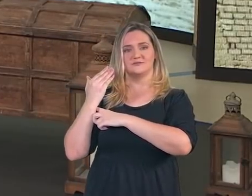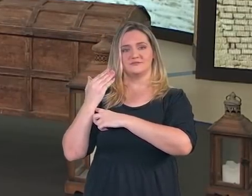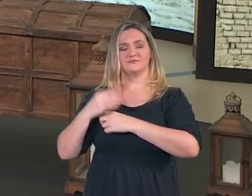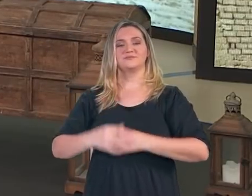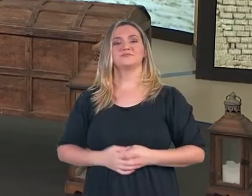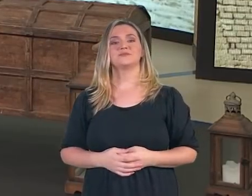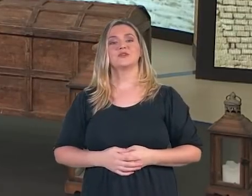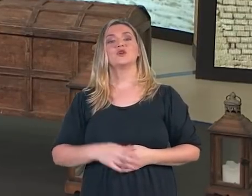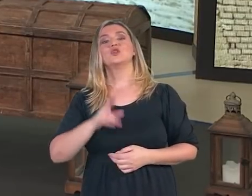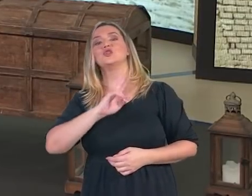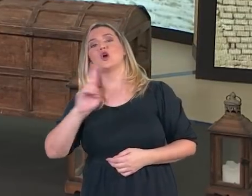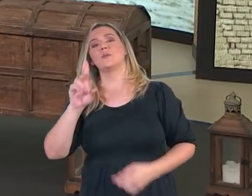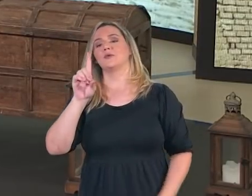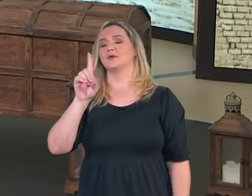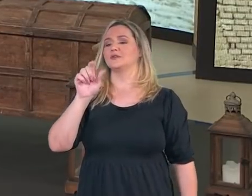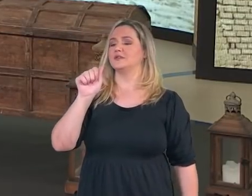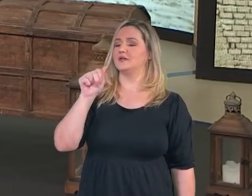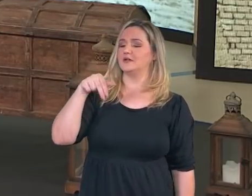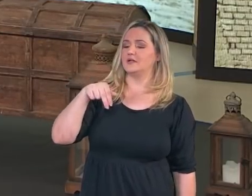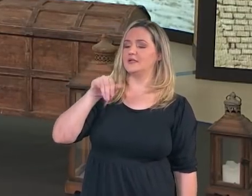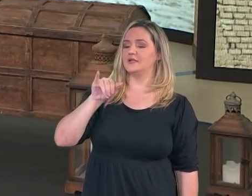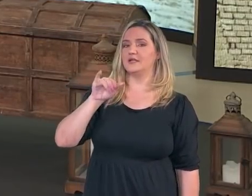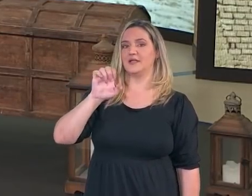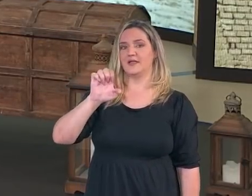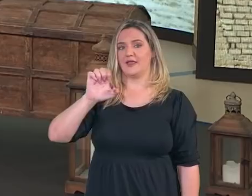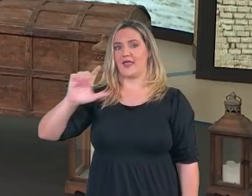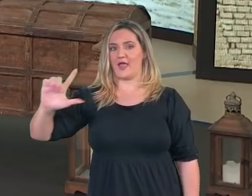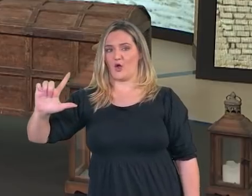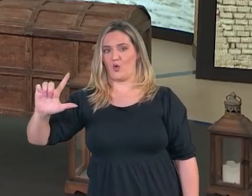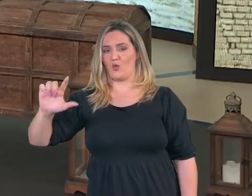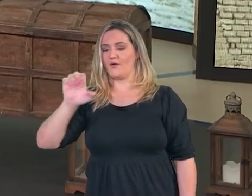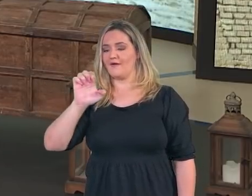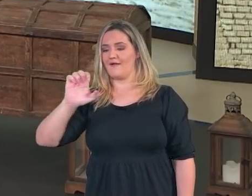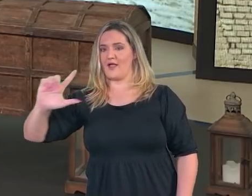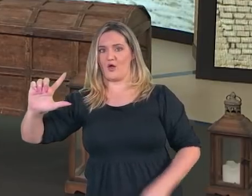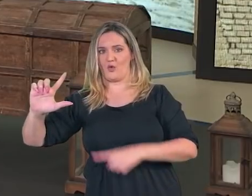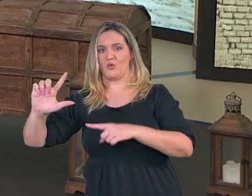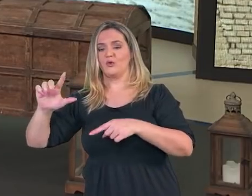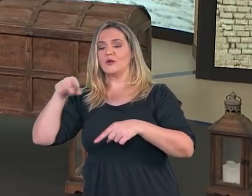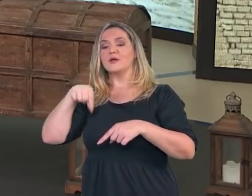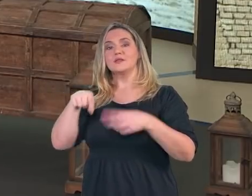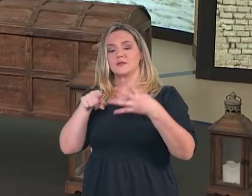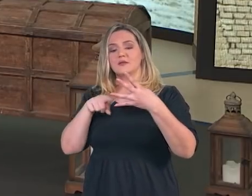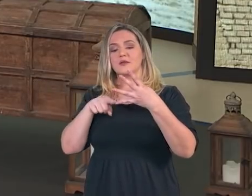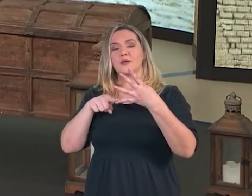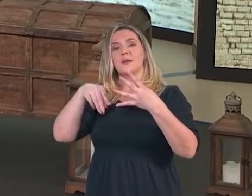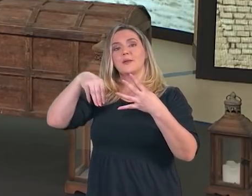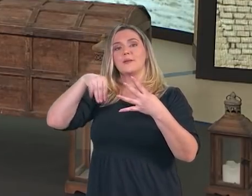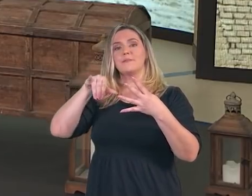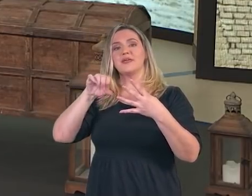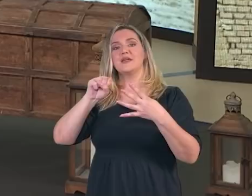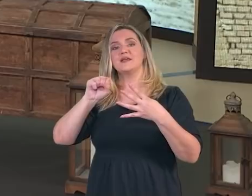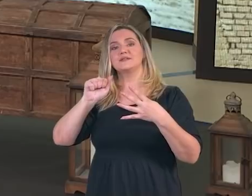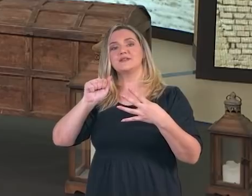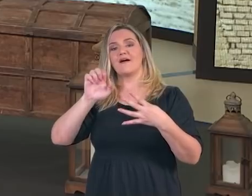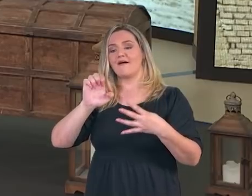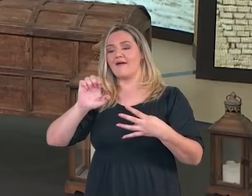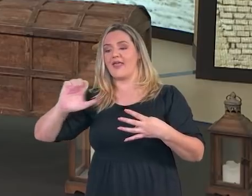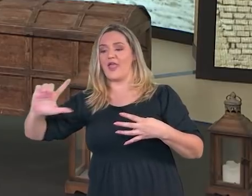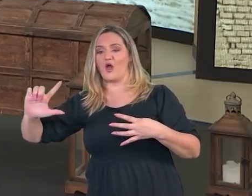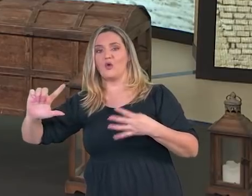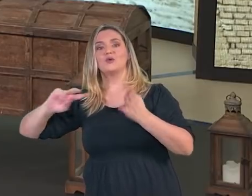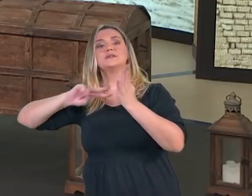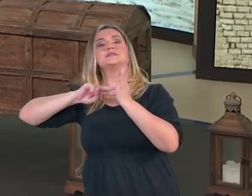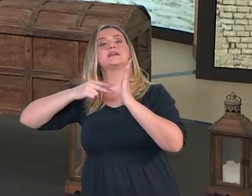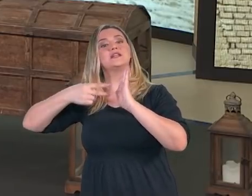O sufixo do nome Daniel e também de Misael seria El, que seria uma abreviatura do nome